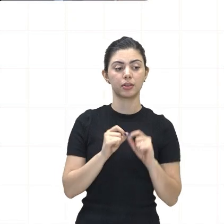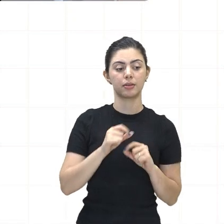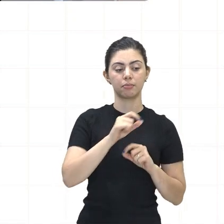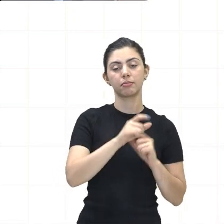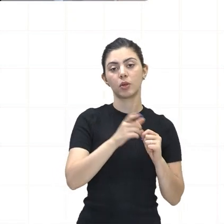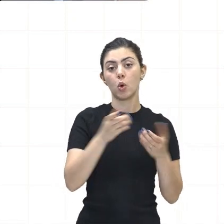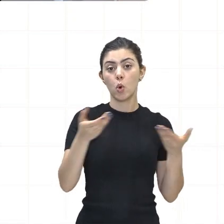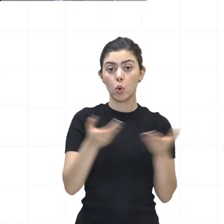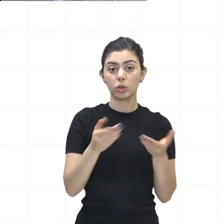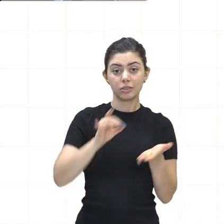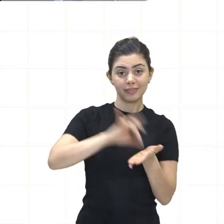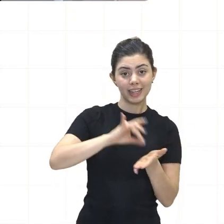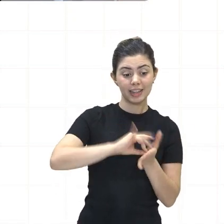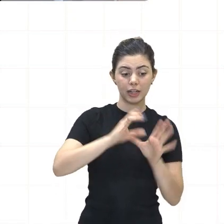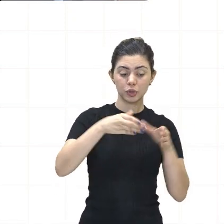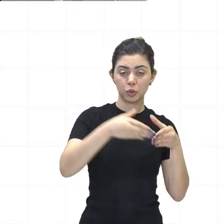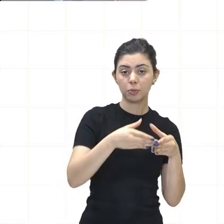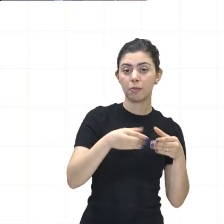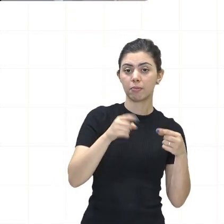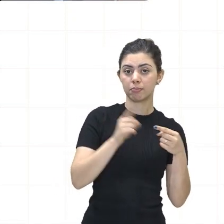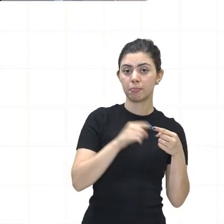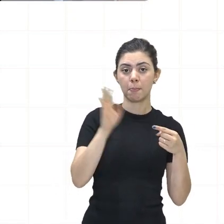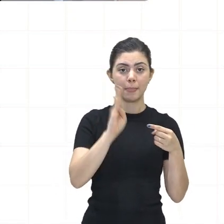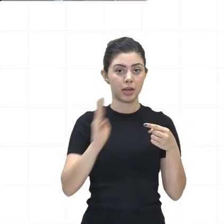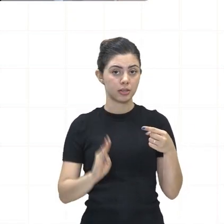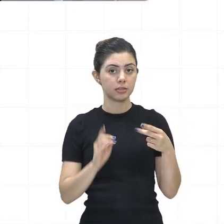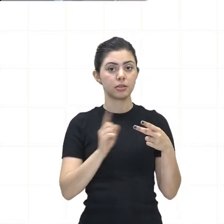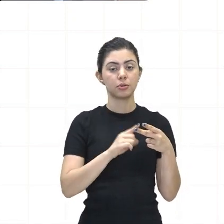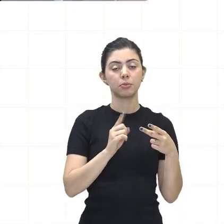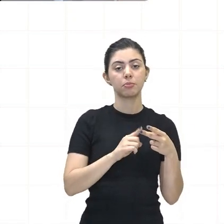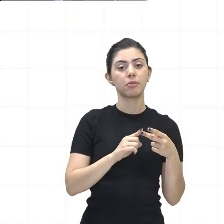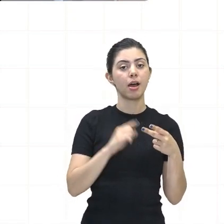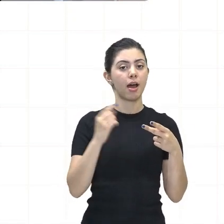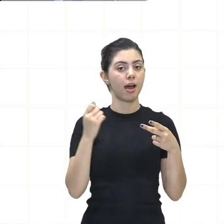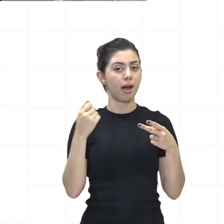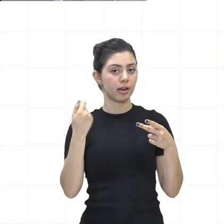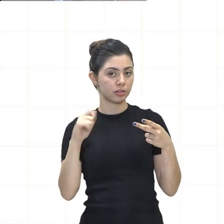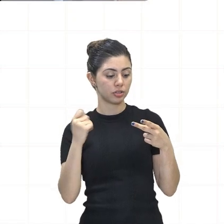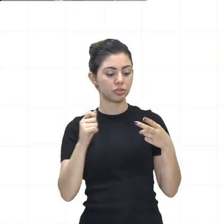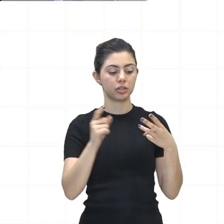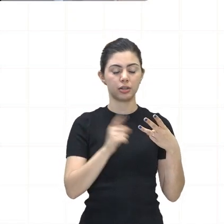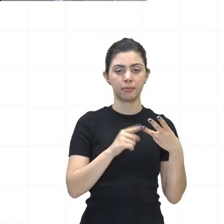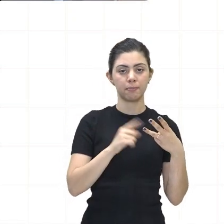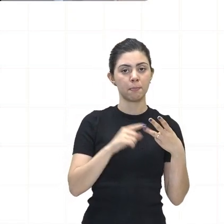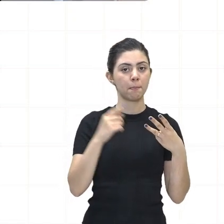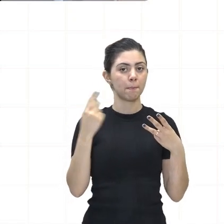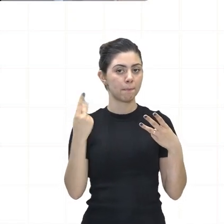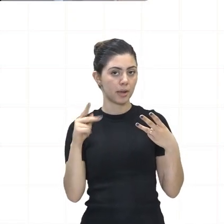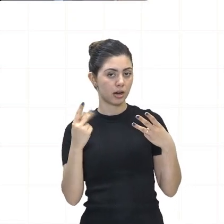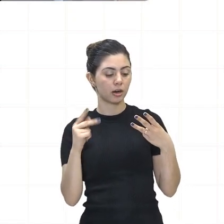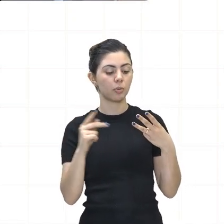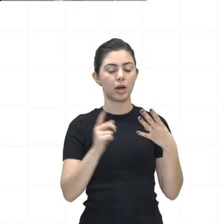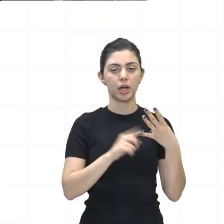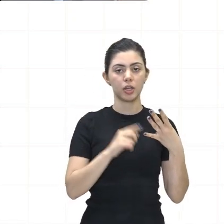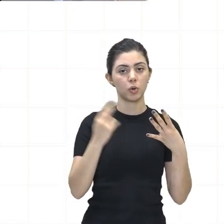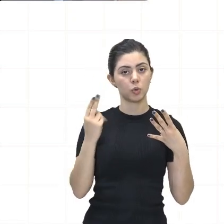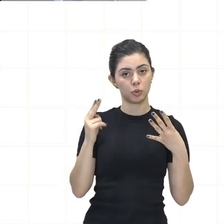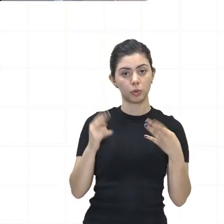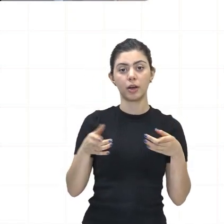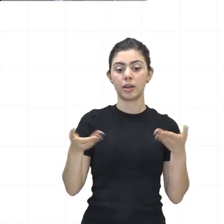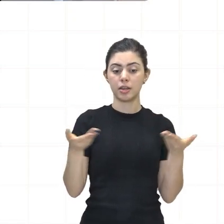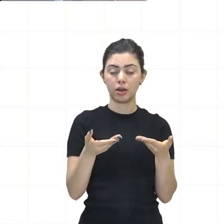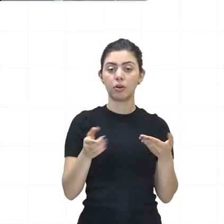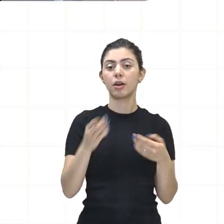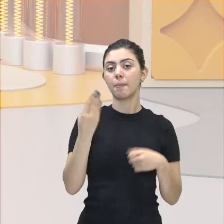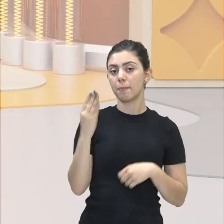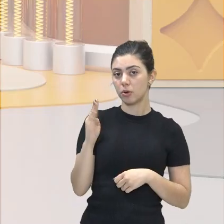mesmo hoje em dia é Brasil, Argentina, Paraguai, Uruguai e agora Bolívia em 2024. Né? Essa aula está sendo transmitida em